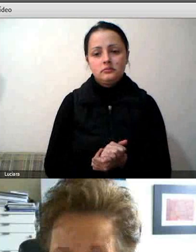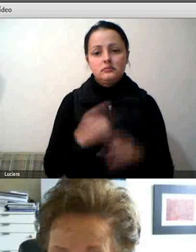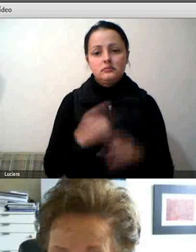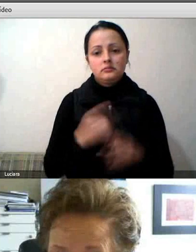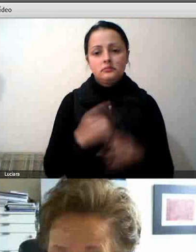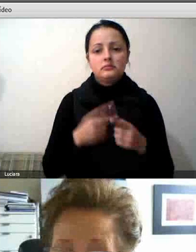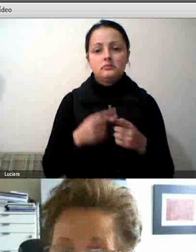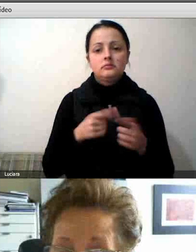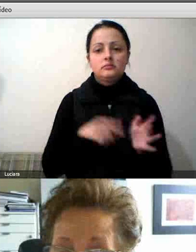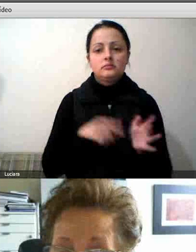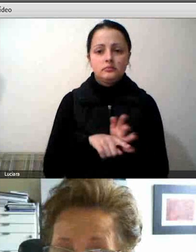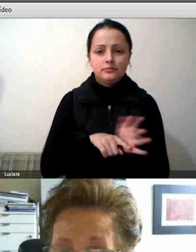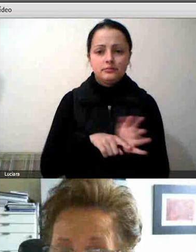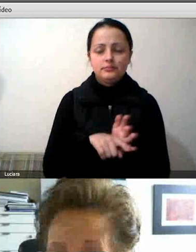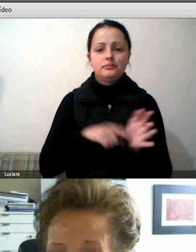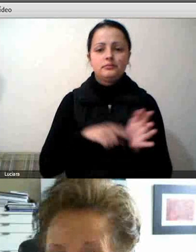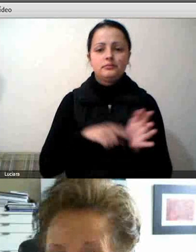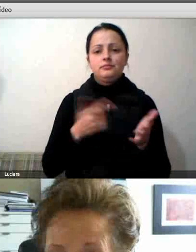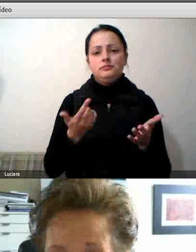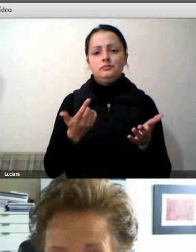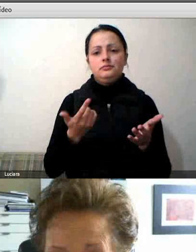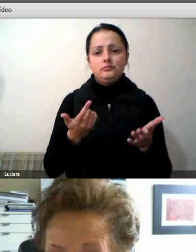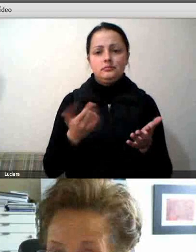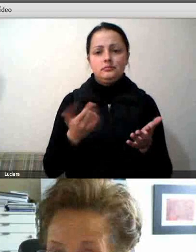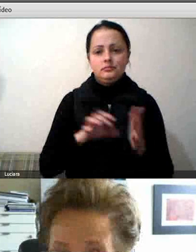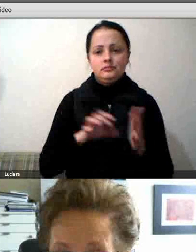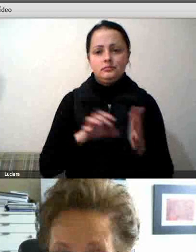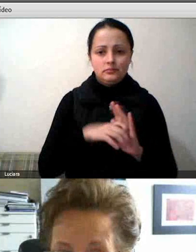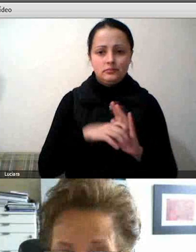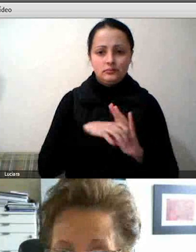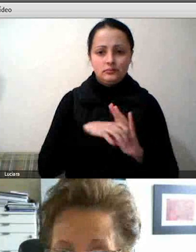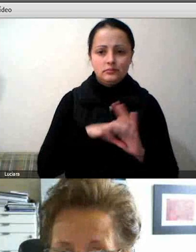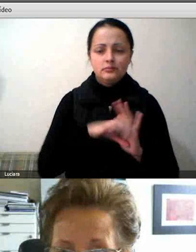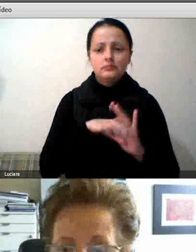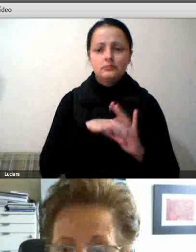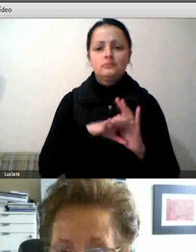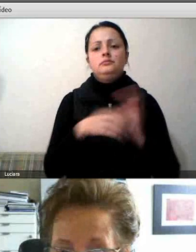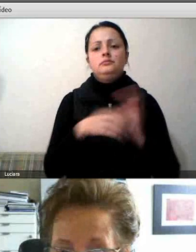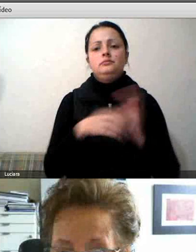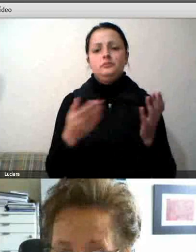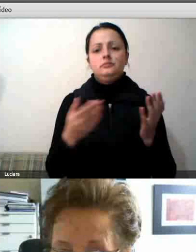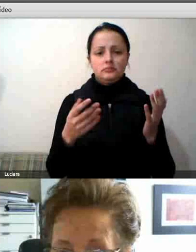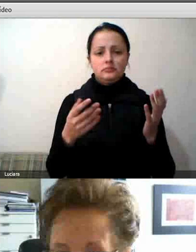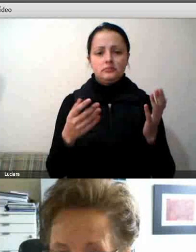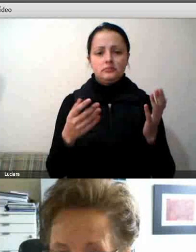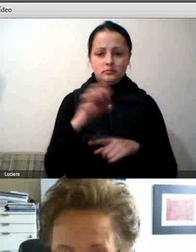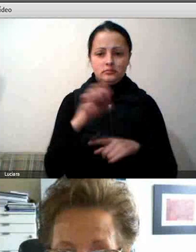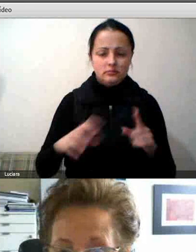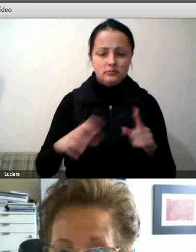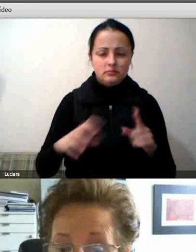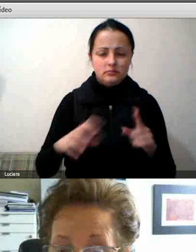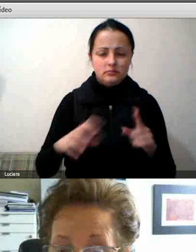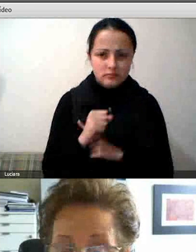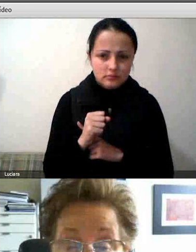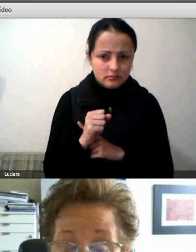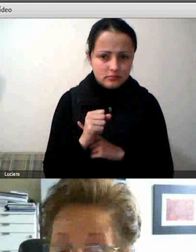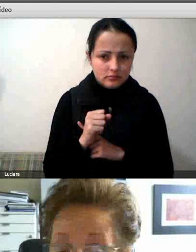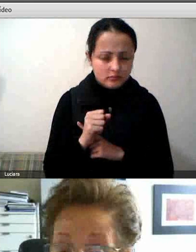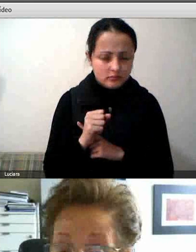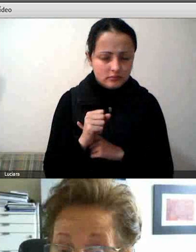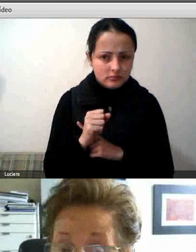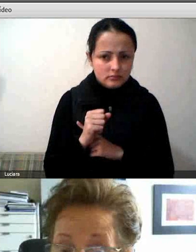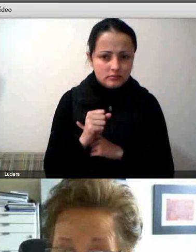faz e coloca uma resposta certa possível e diz assim: bom, aprendeu. Não, sabe esse conceito, conhece